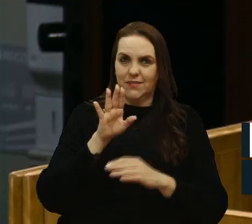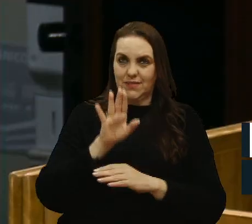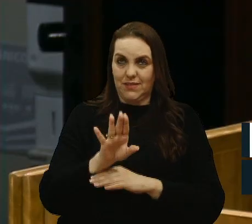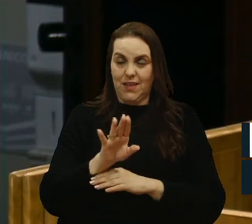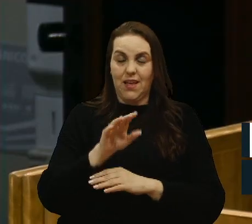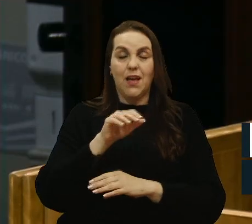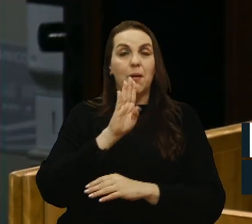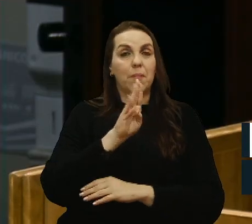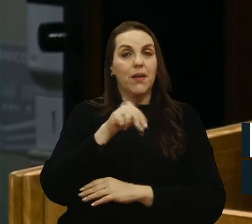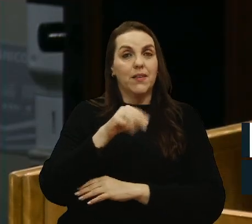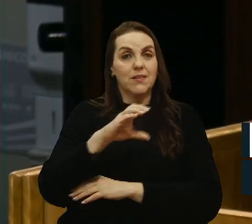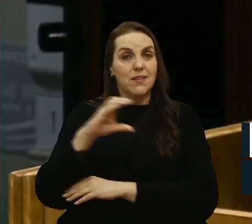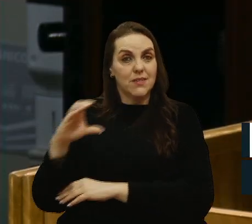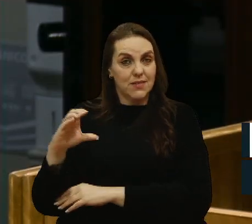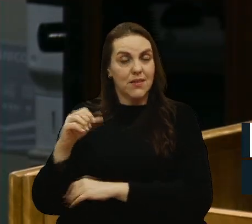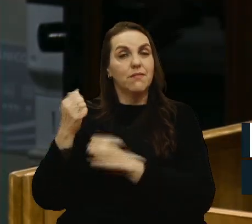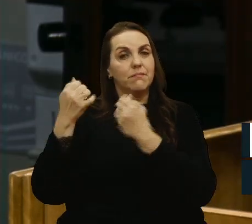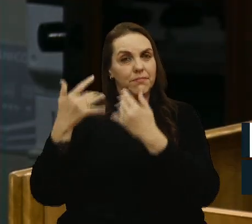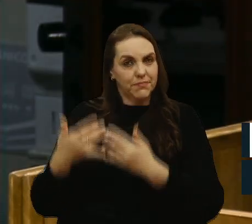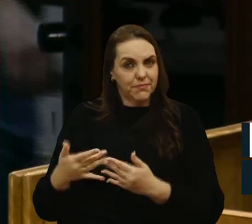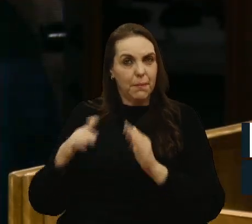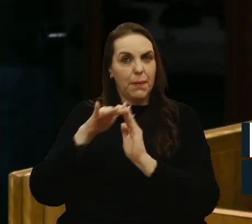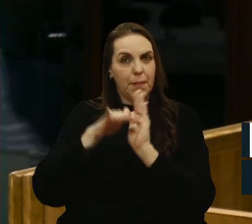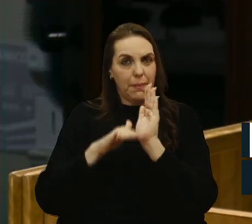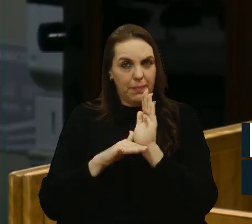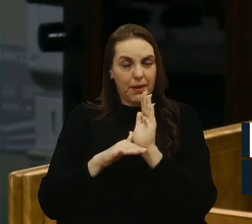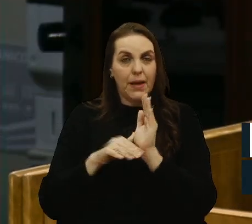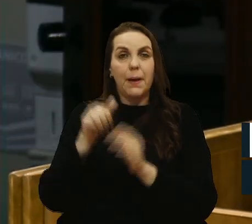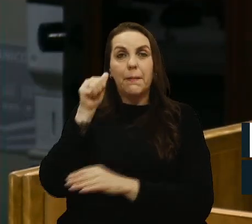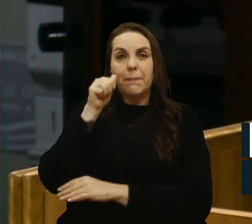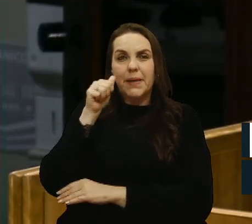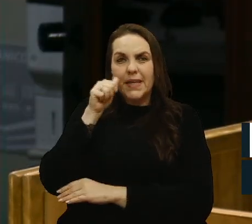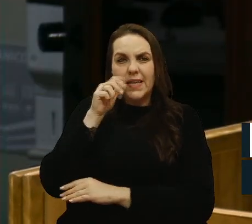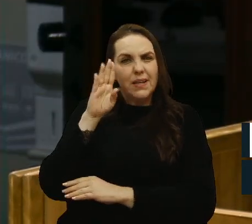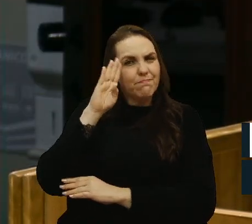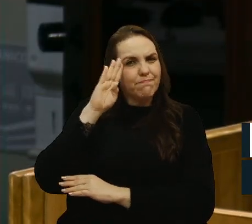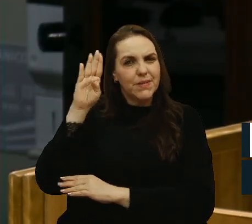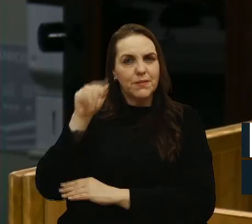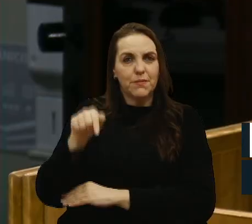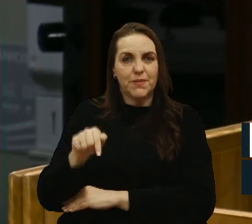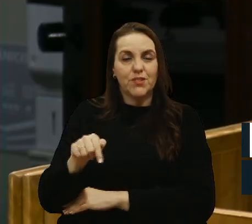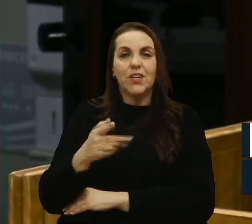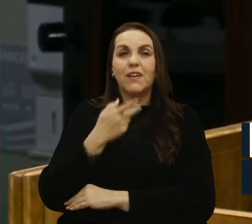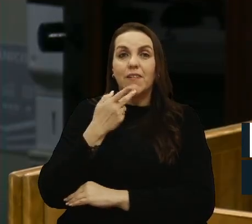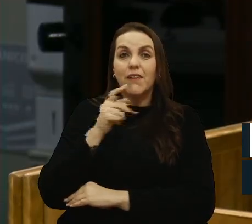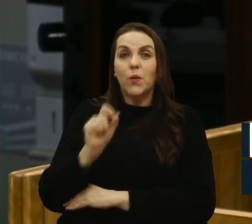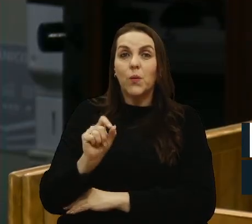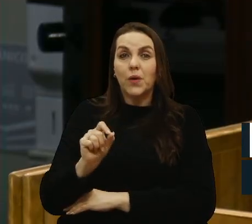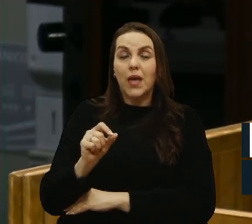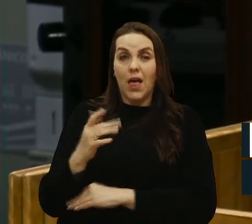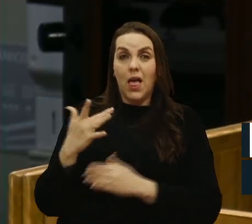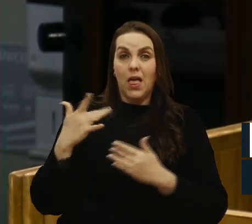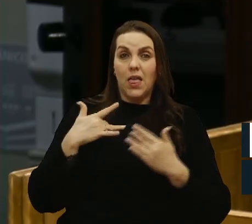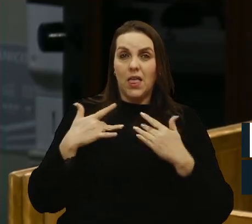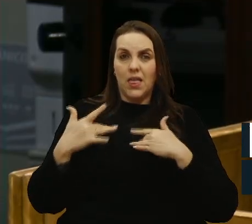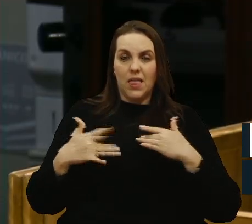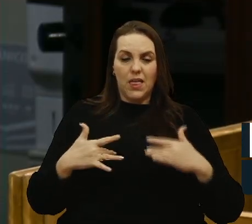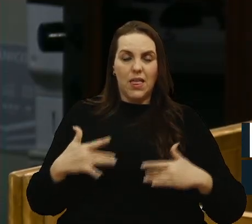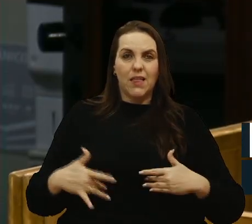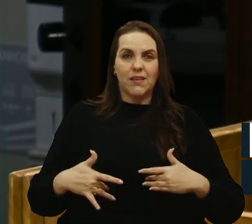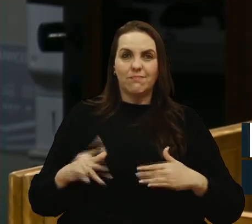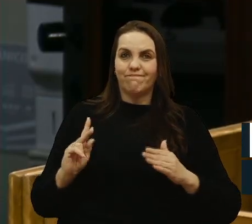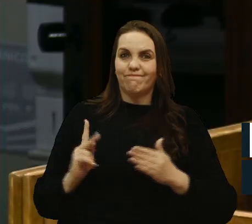BNCC estabelece. E essa menina, principalmente menina, vai dizer que ela foi tocada de uma